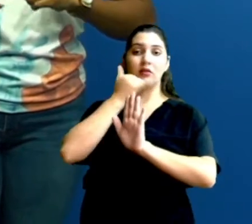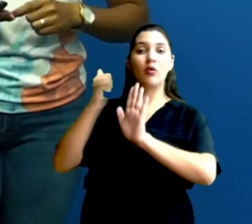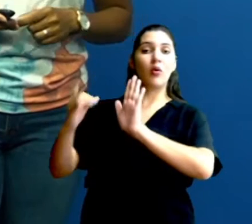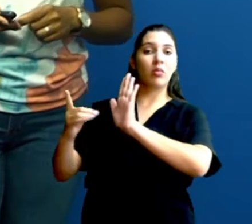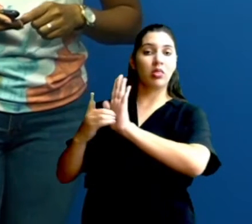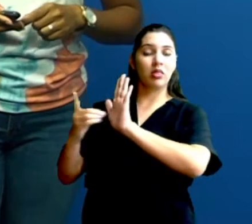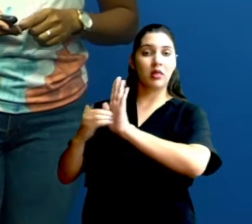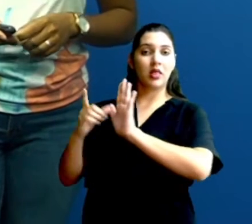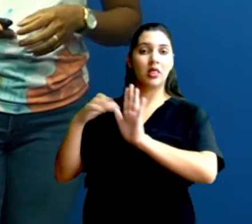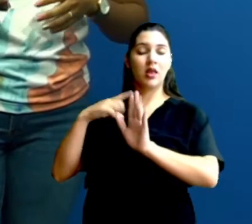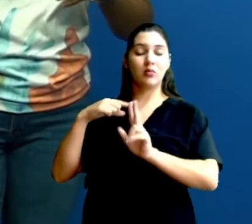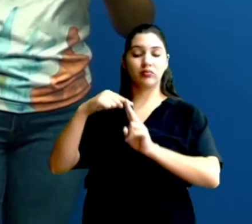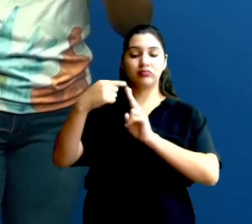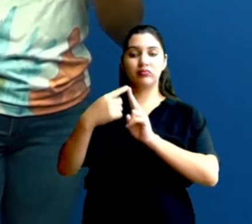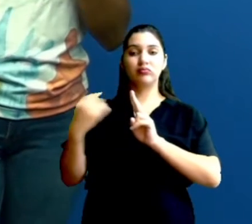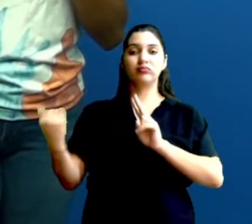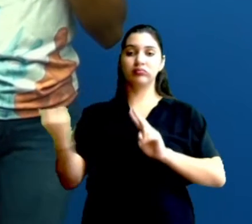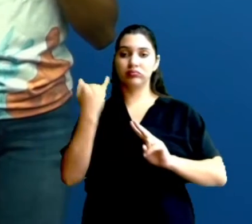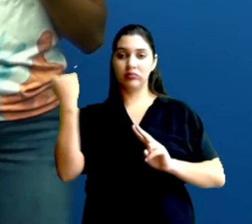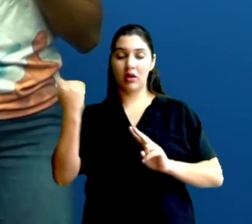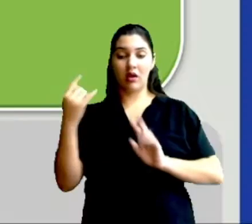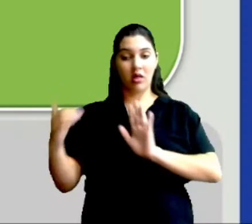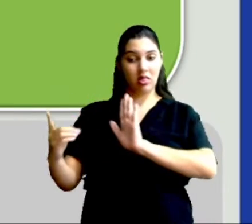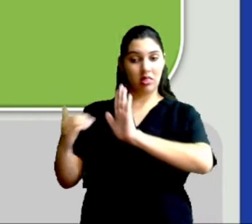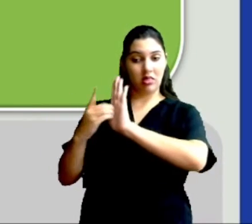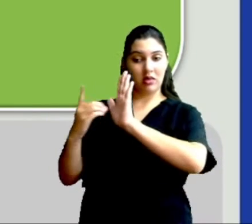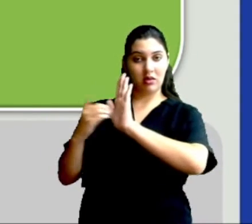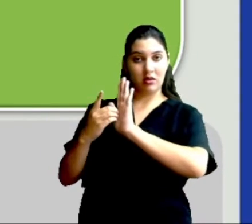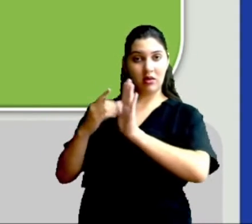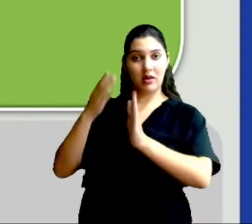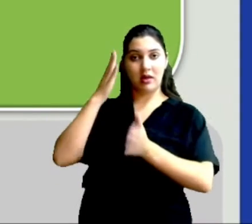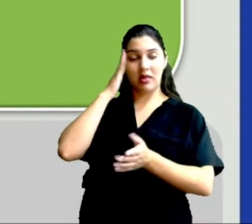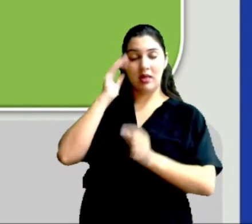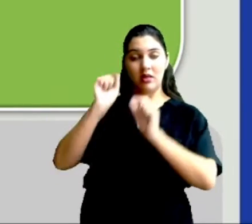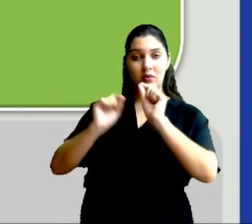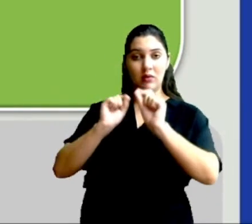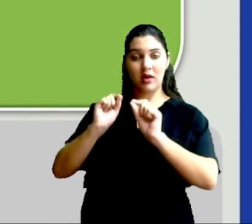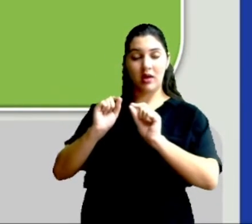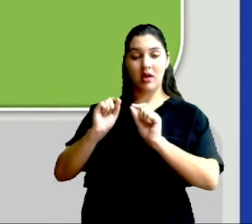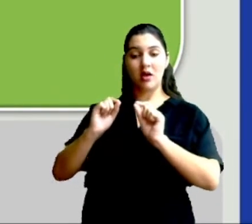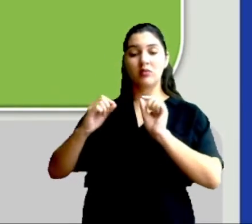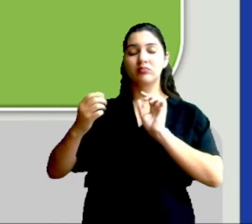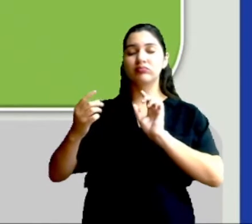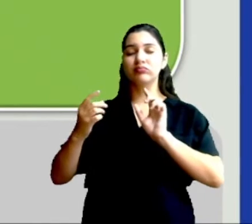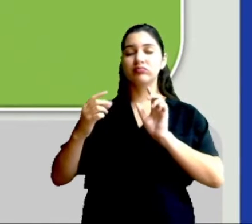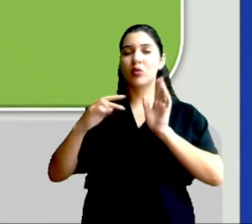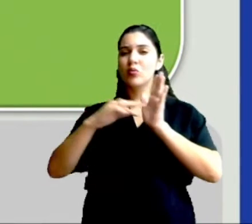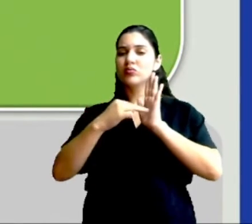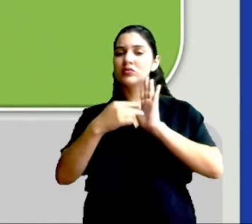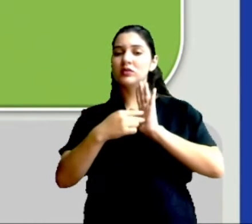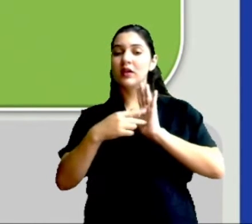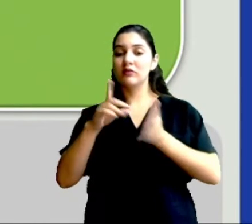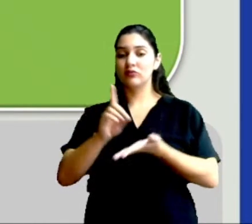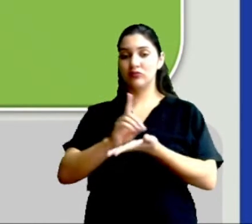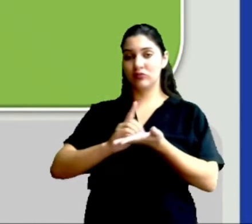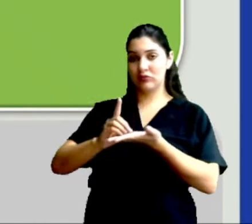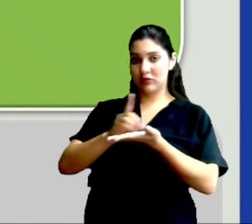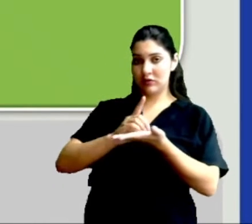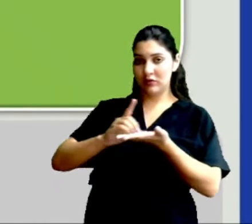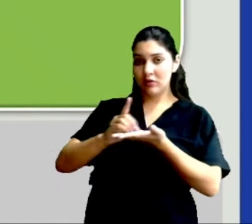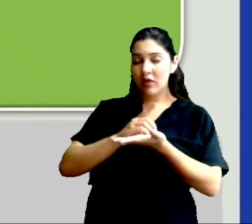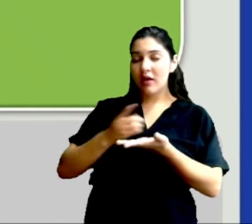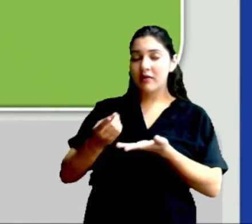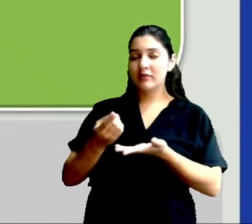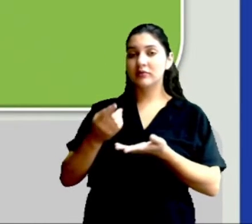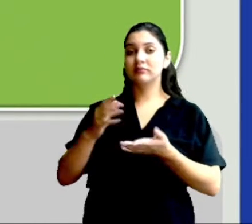vocês saberem aí em casa. A denotação compreende o sentido dos dicionários. Olha o dicionário aí, gente. Ou seja,